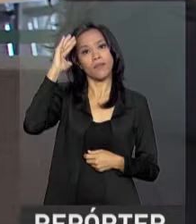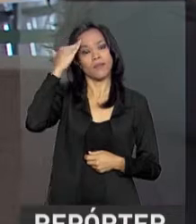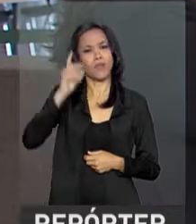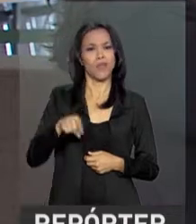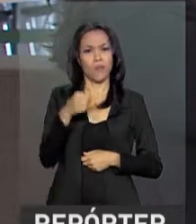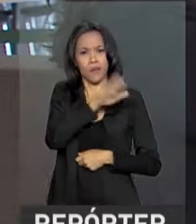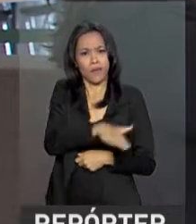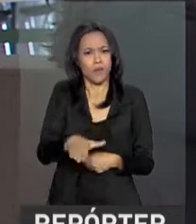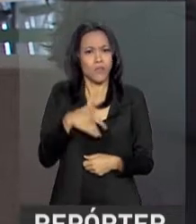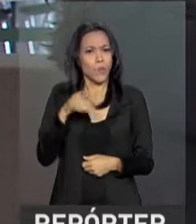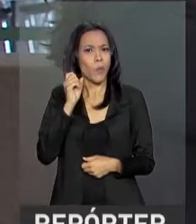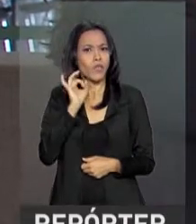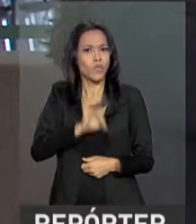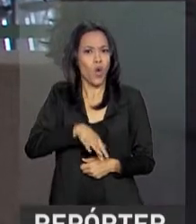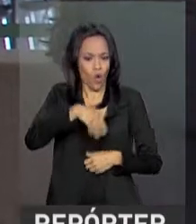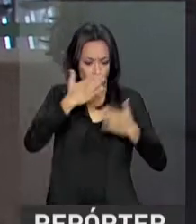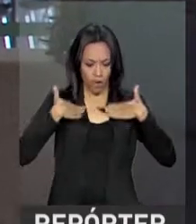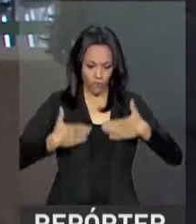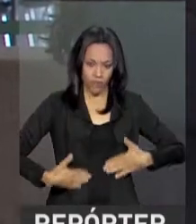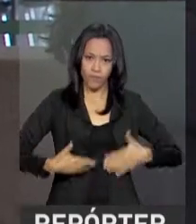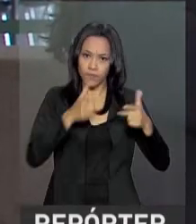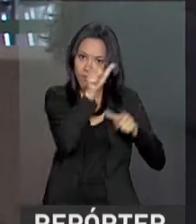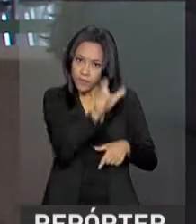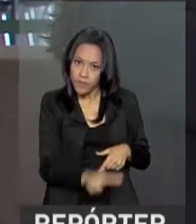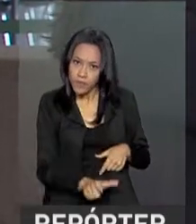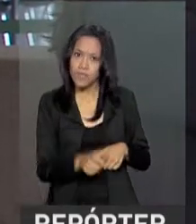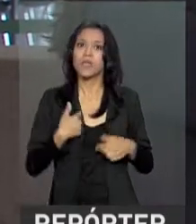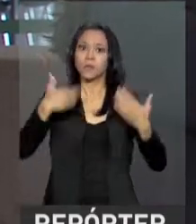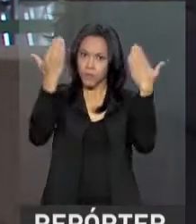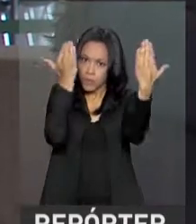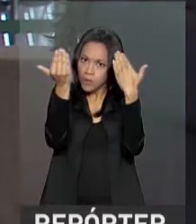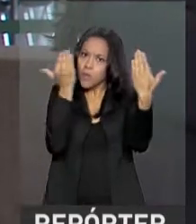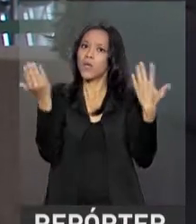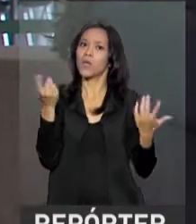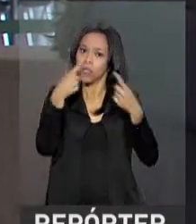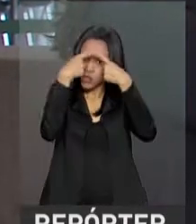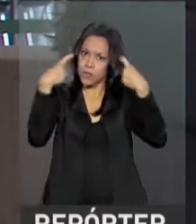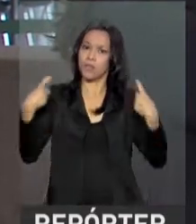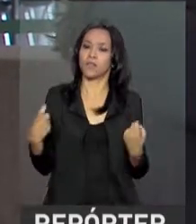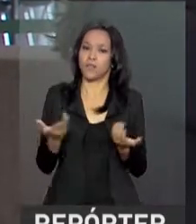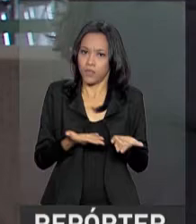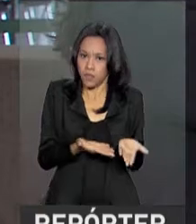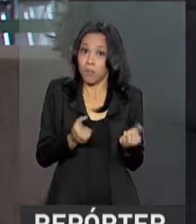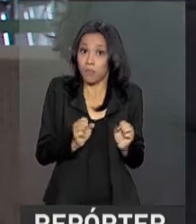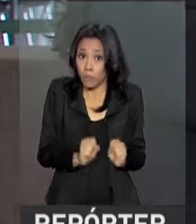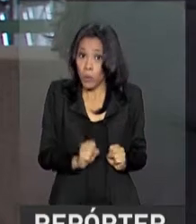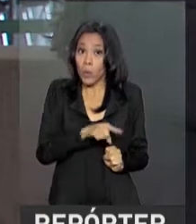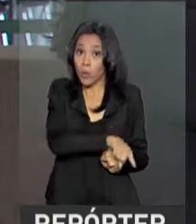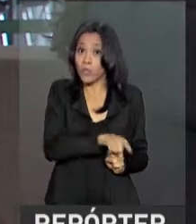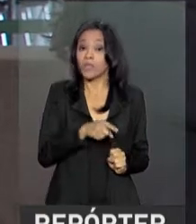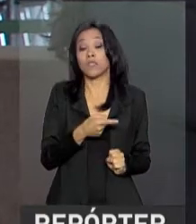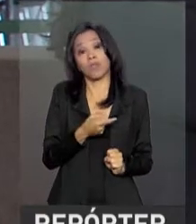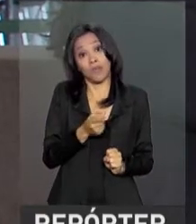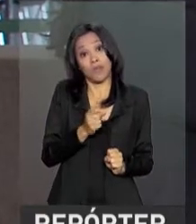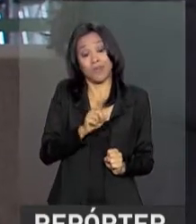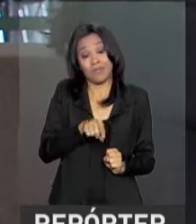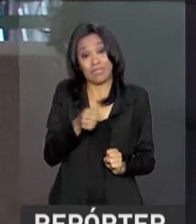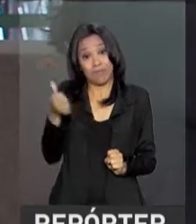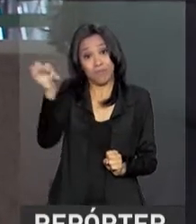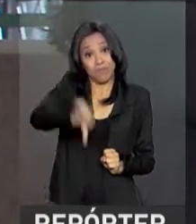não é apenas uma violência física que a compromete. Uma violência psicológica, uma tortura psicológica, ela pode comprometer, inclusive, até